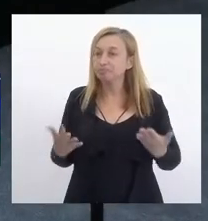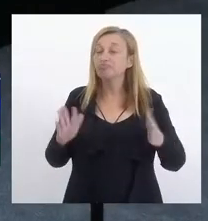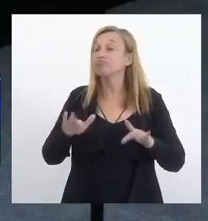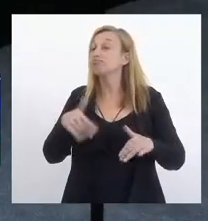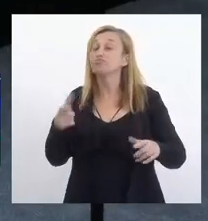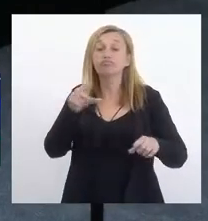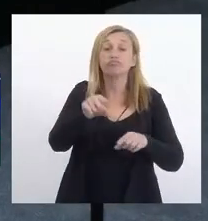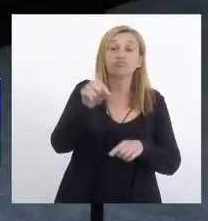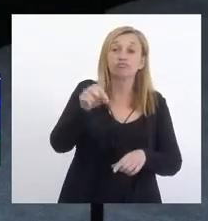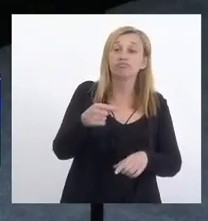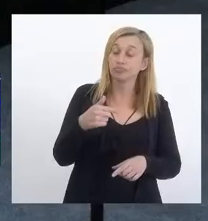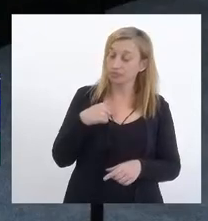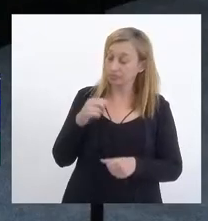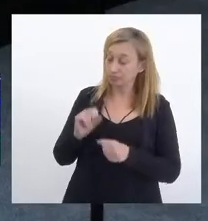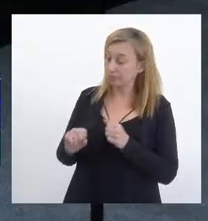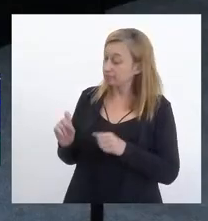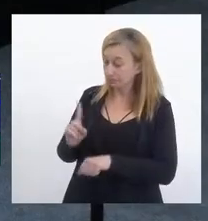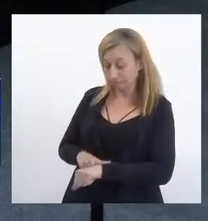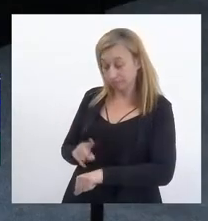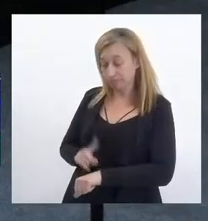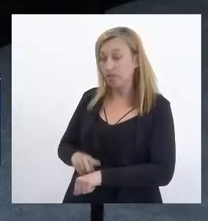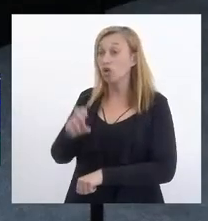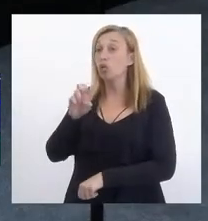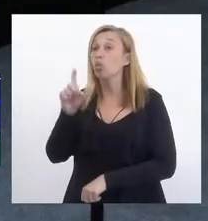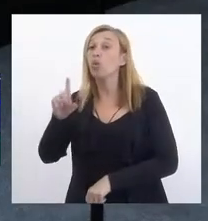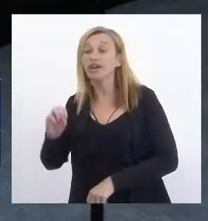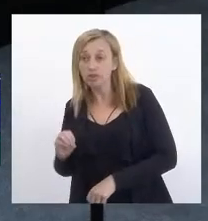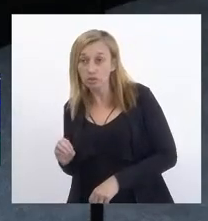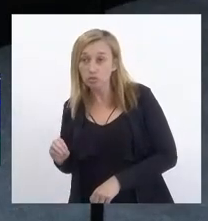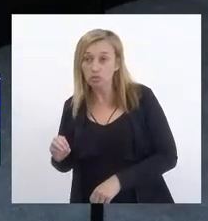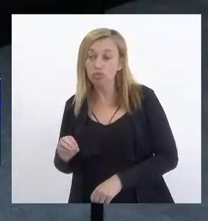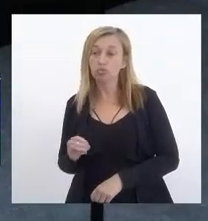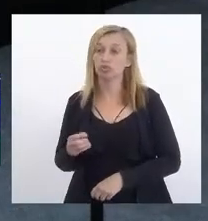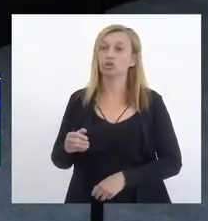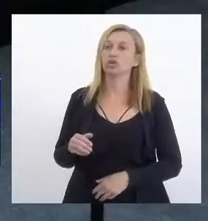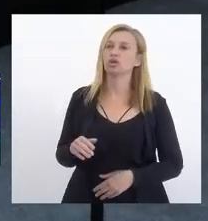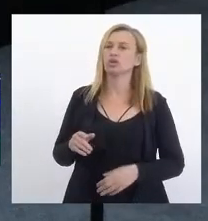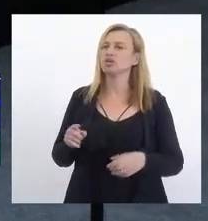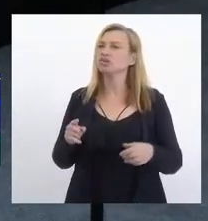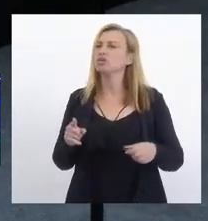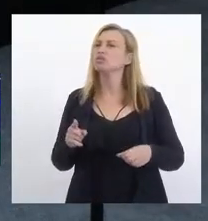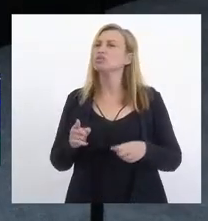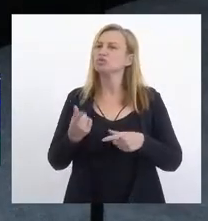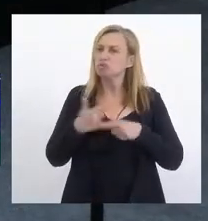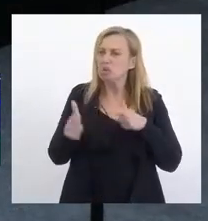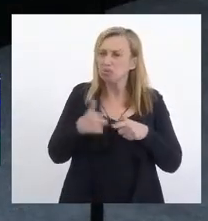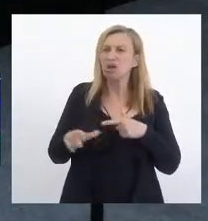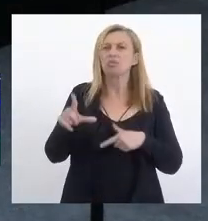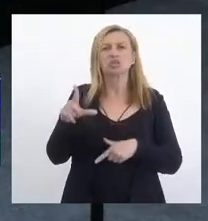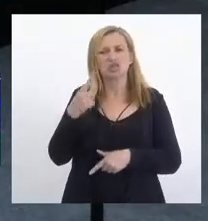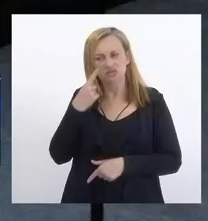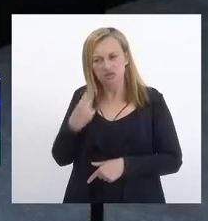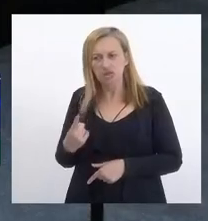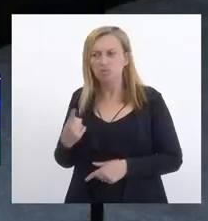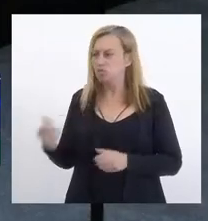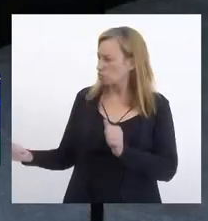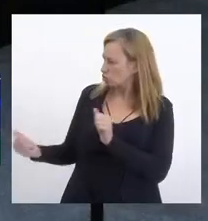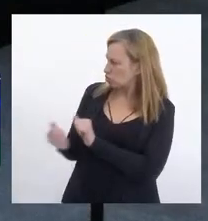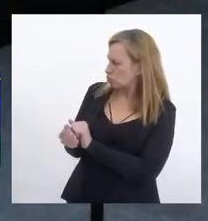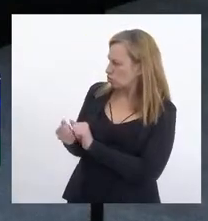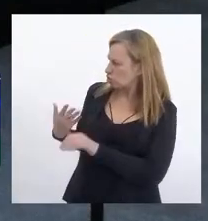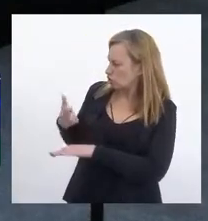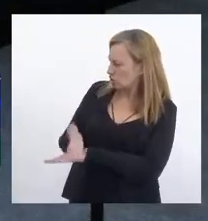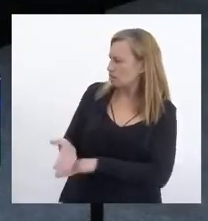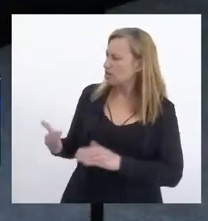opção que eu tenho feito nesse momento? Que a UESO, no meio desse vendaval que a gente está enfrentando, eu e Vossa Excelência chegamos juntos aqui nessa